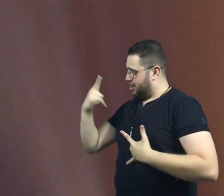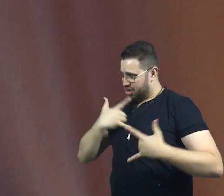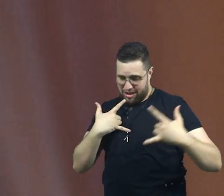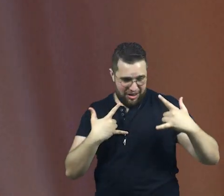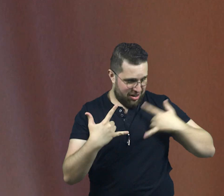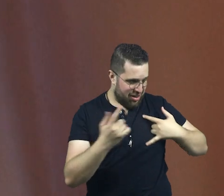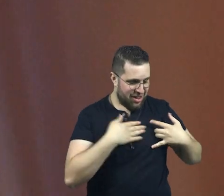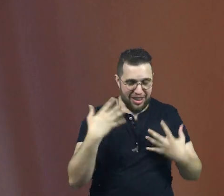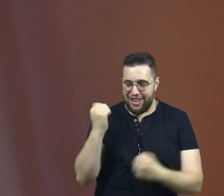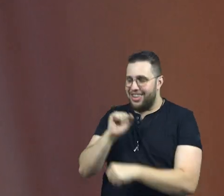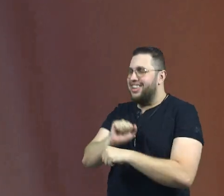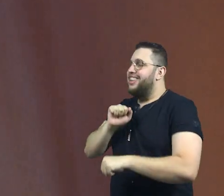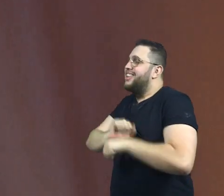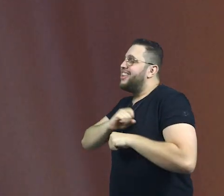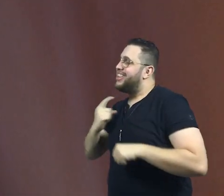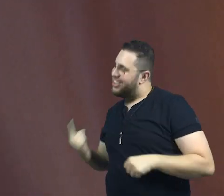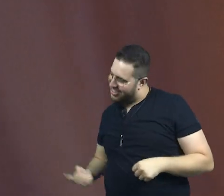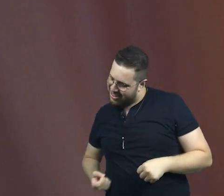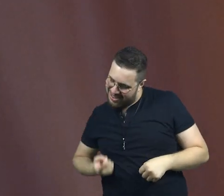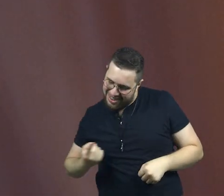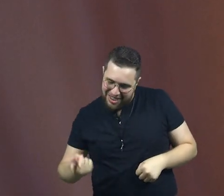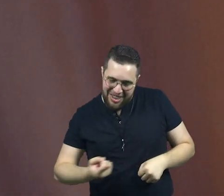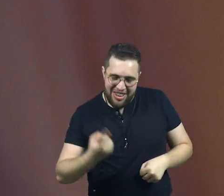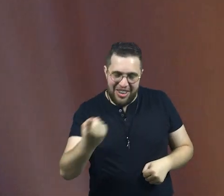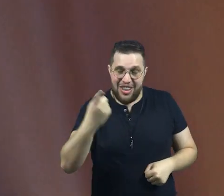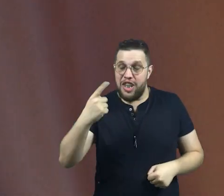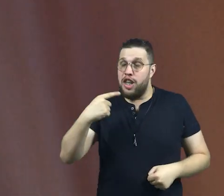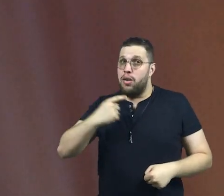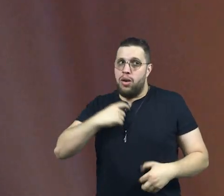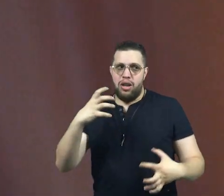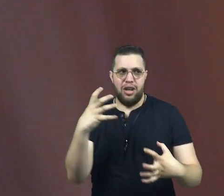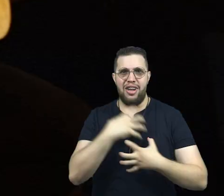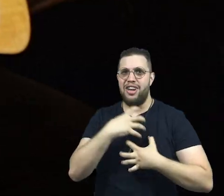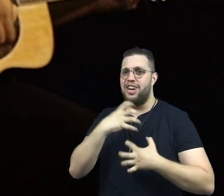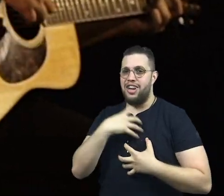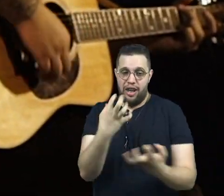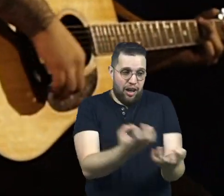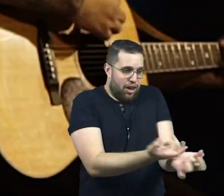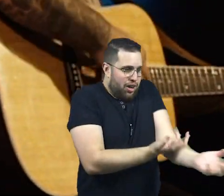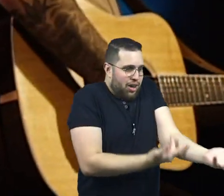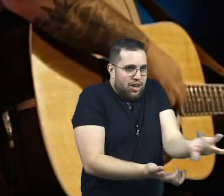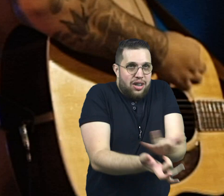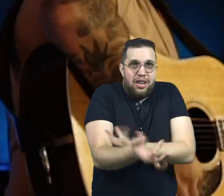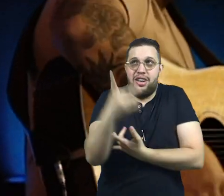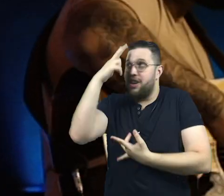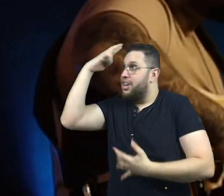palavras de amor e esperança sem fim. Ao